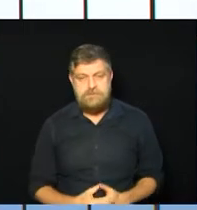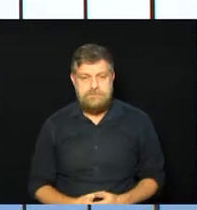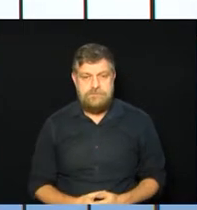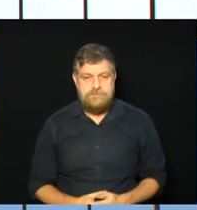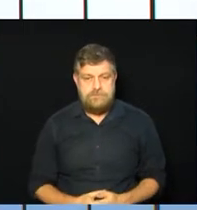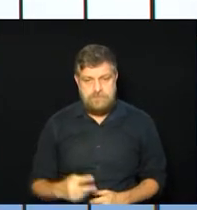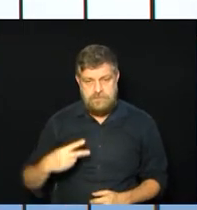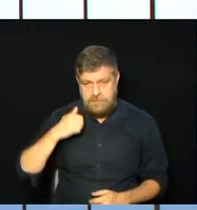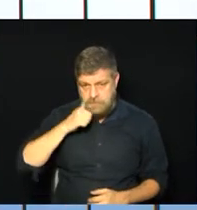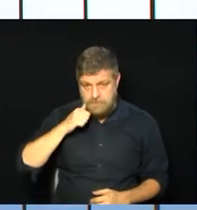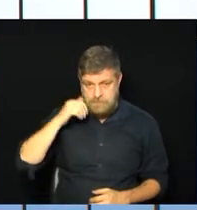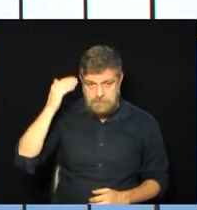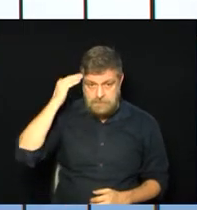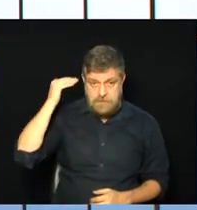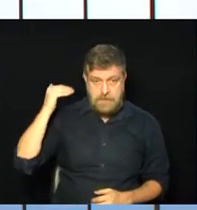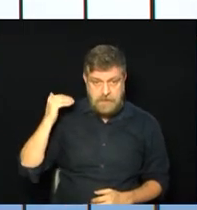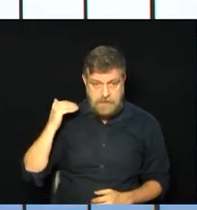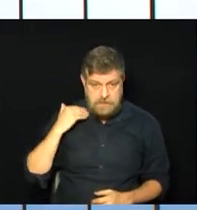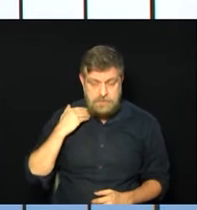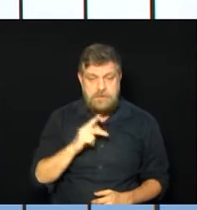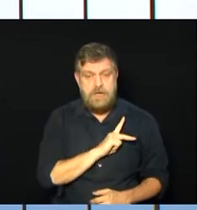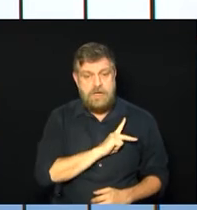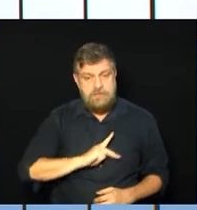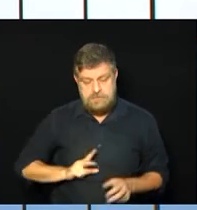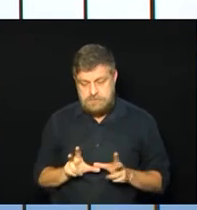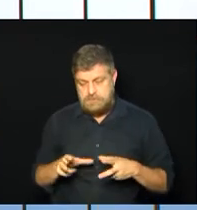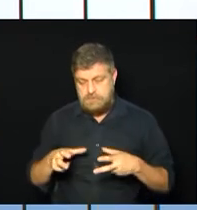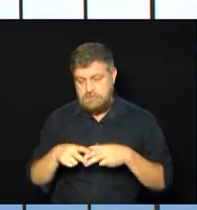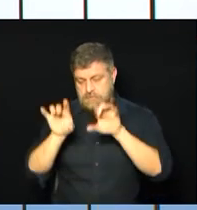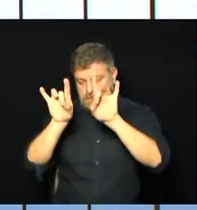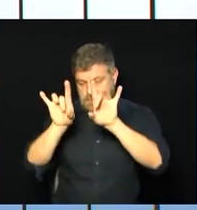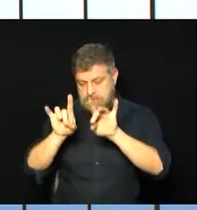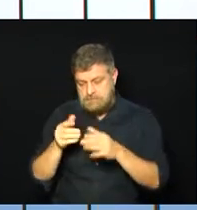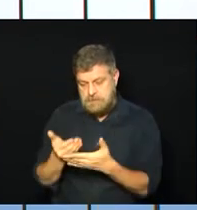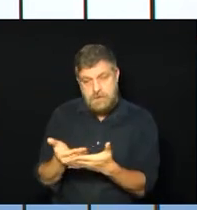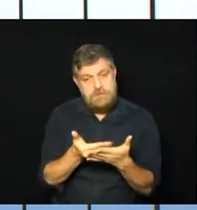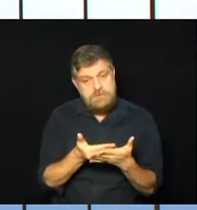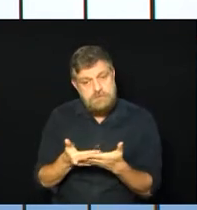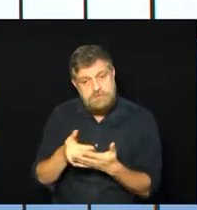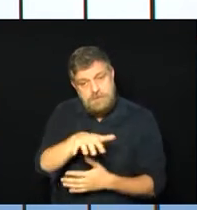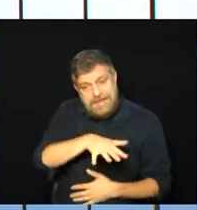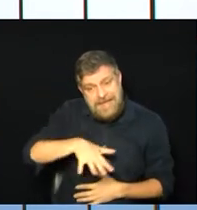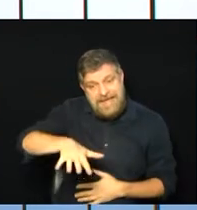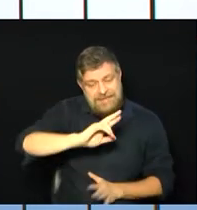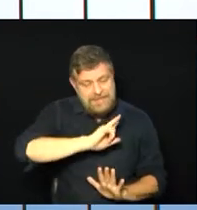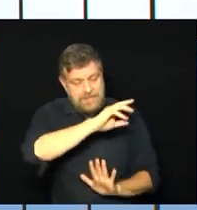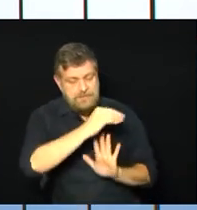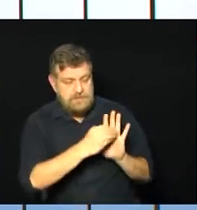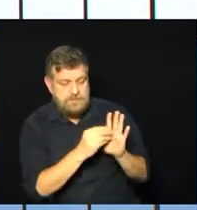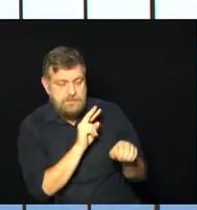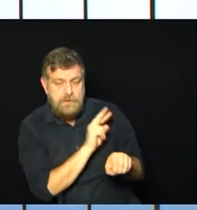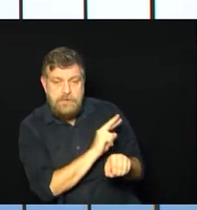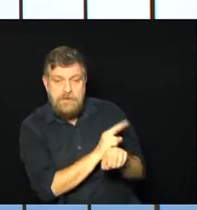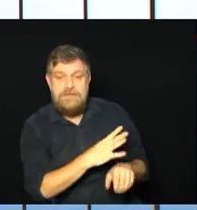A vereadora Débora Palermo, que é a presidente da Comissão Especial de Estudos da Área de Proteção Ambiental de